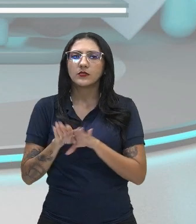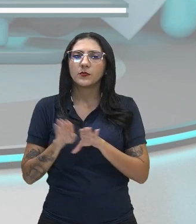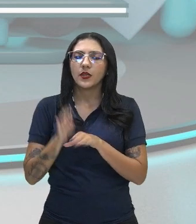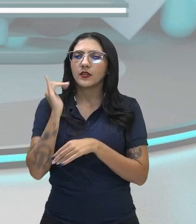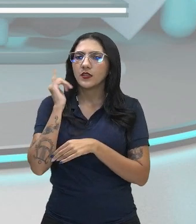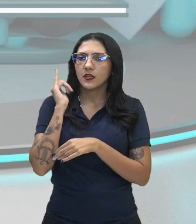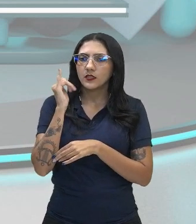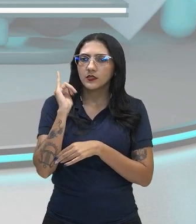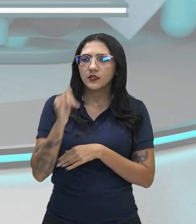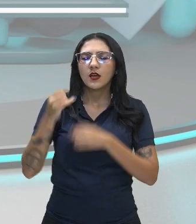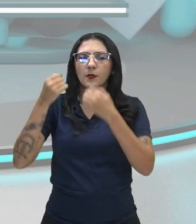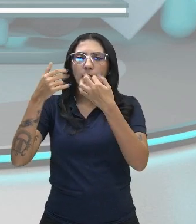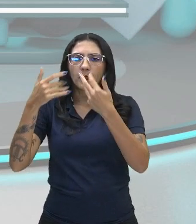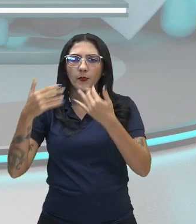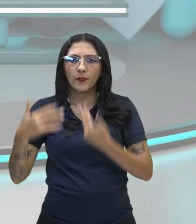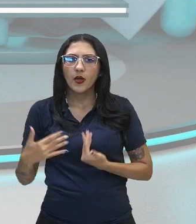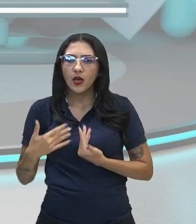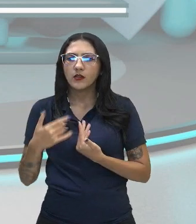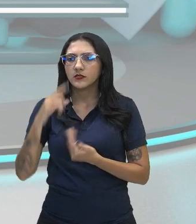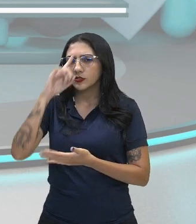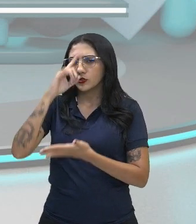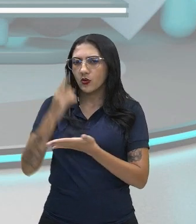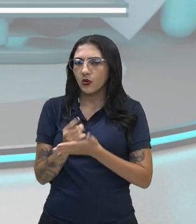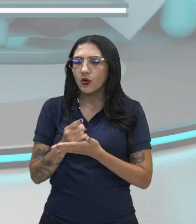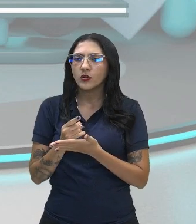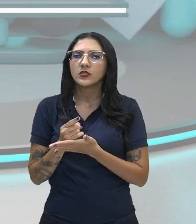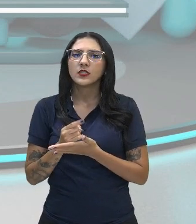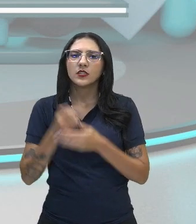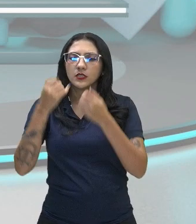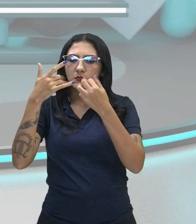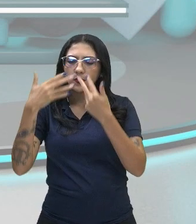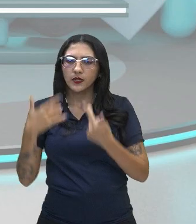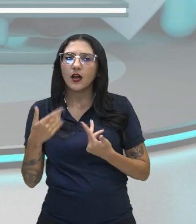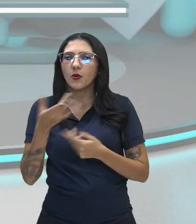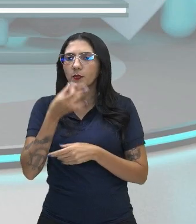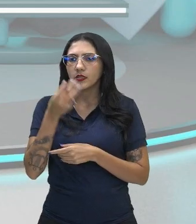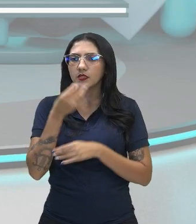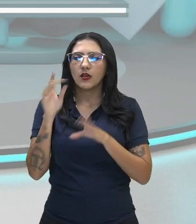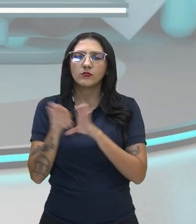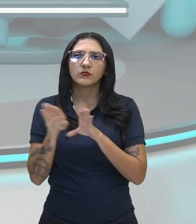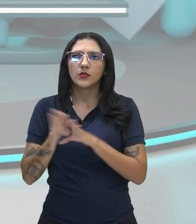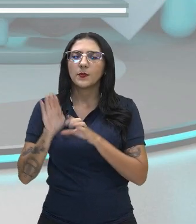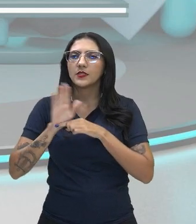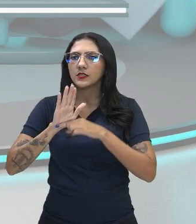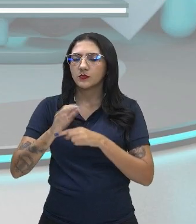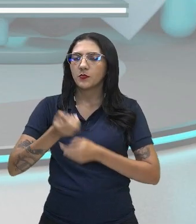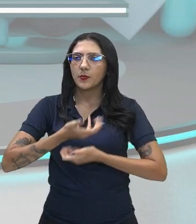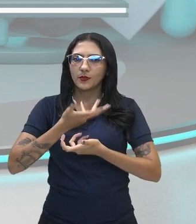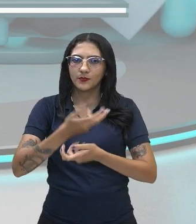narração, a descrição, a injunção, a dissertação e a exposição.